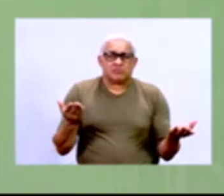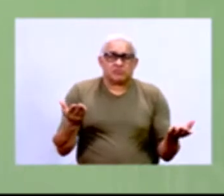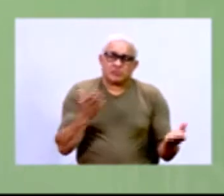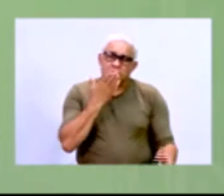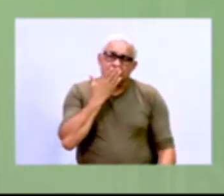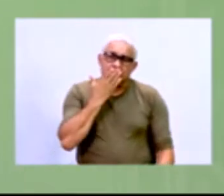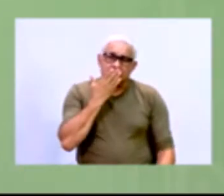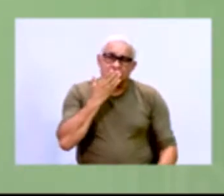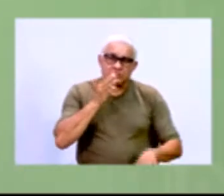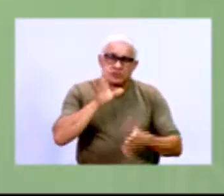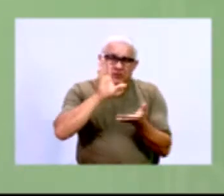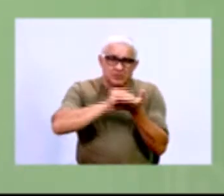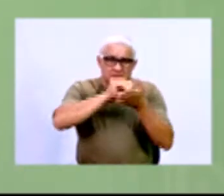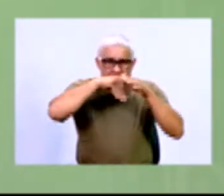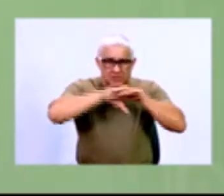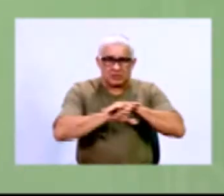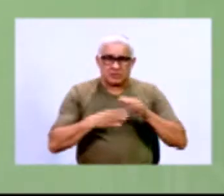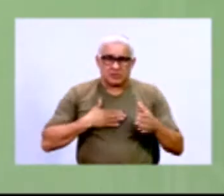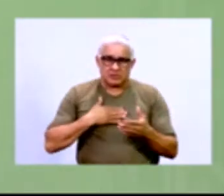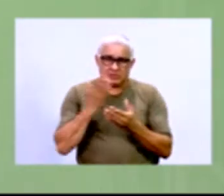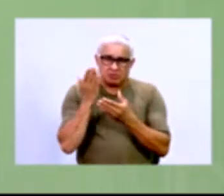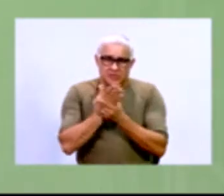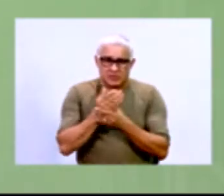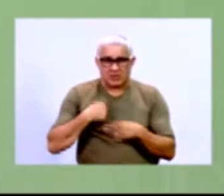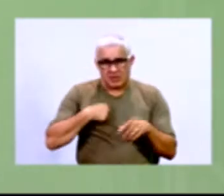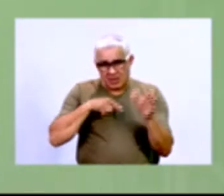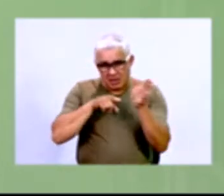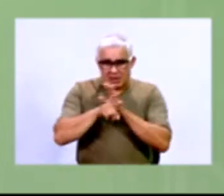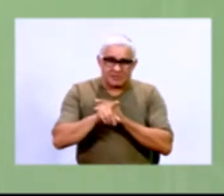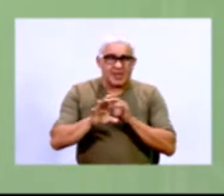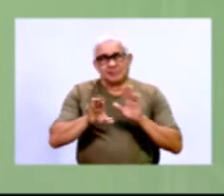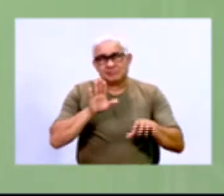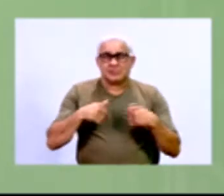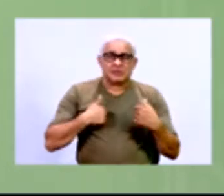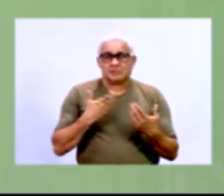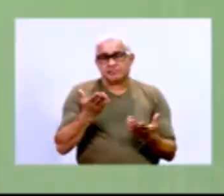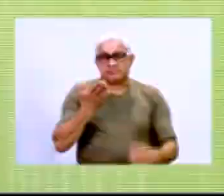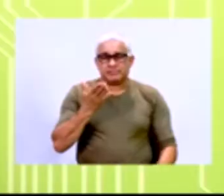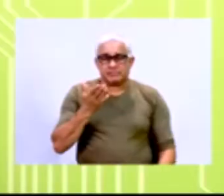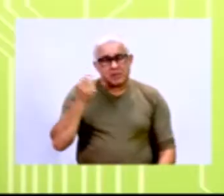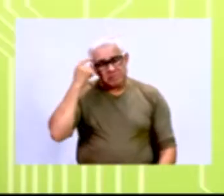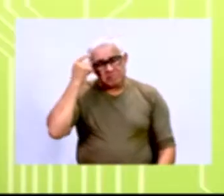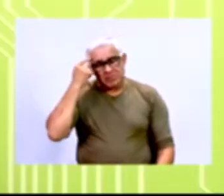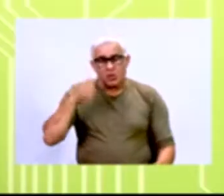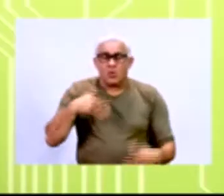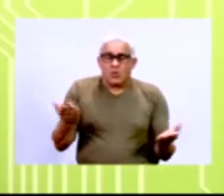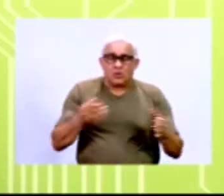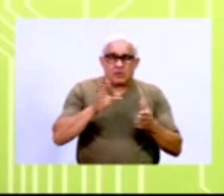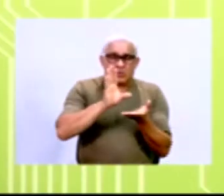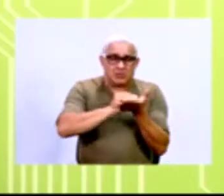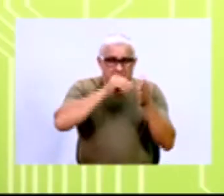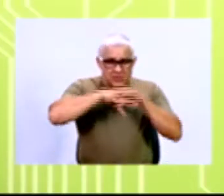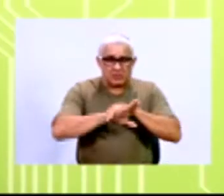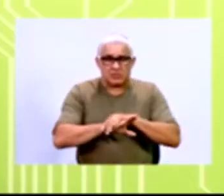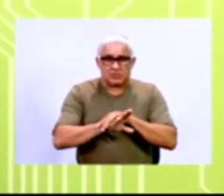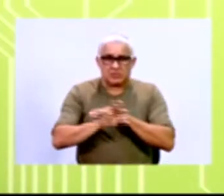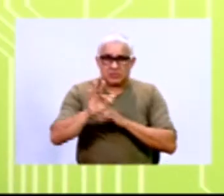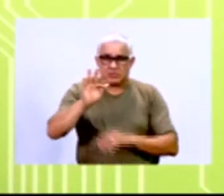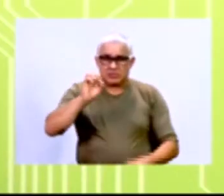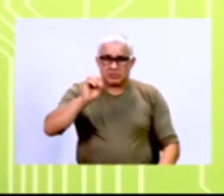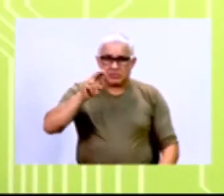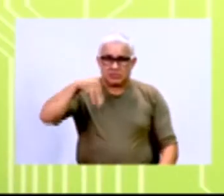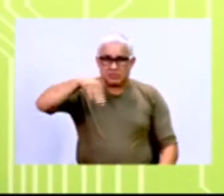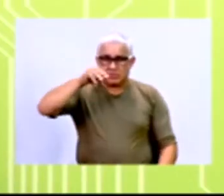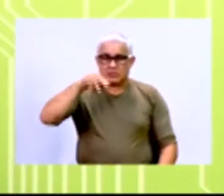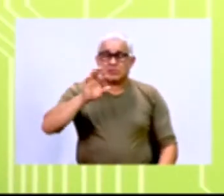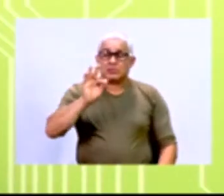arquivo? Então, muitas vezes a gente pergunta qual o formato que a gente vai salvar aquele arquivo, não é verdade? A